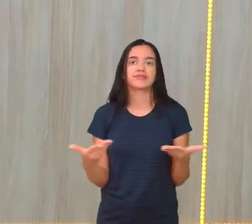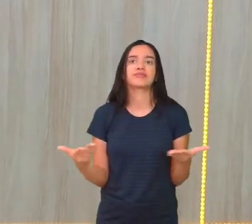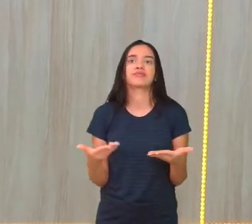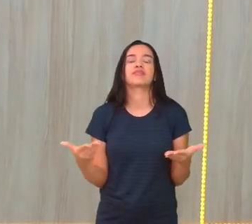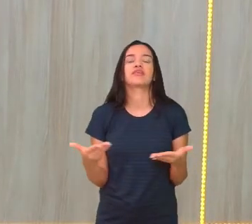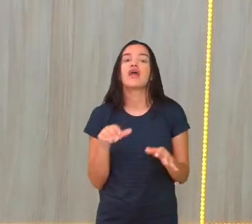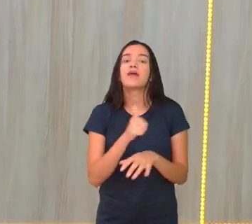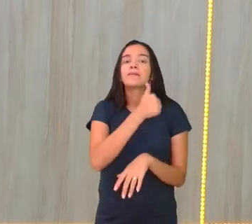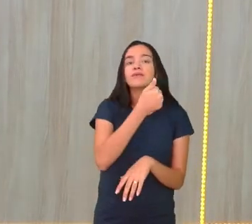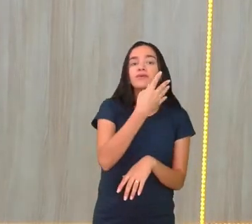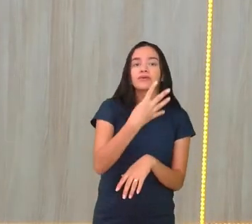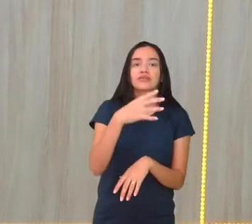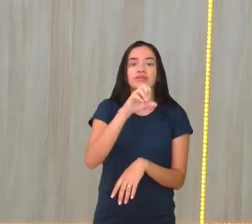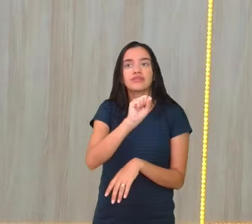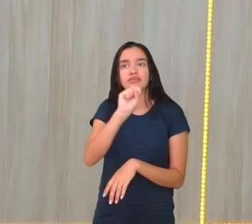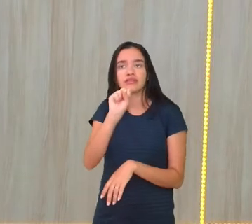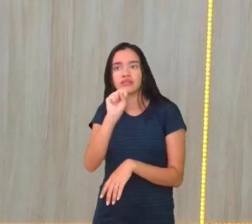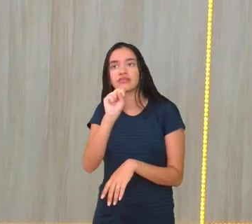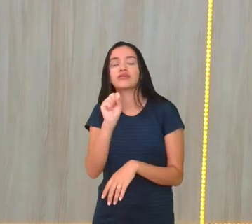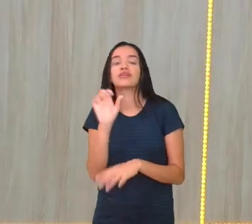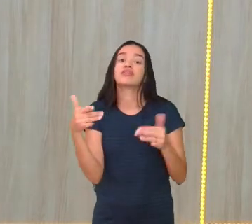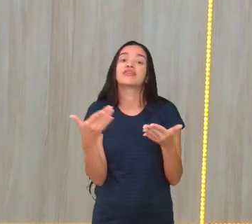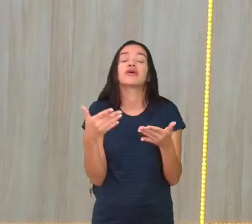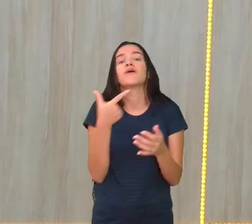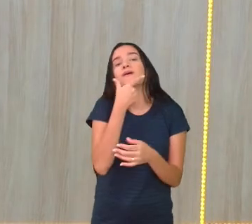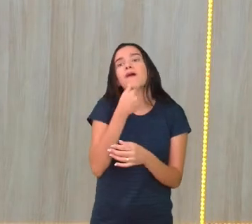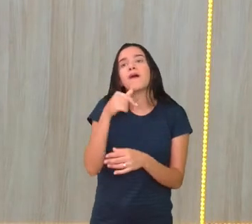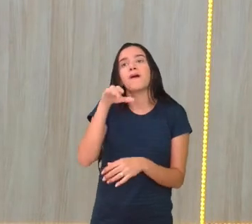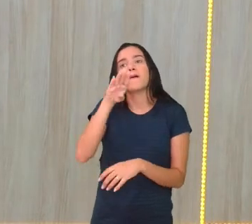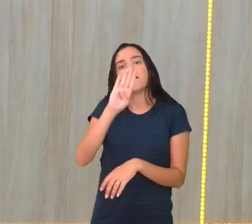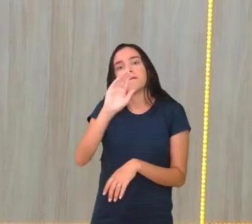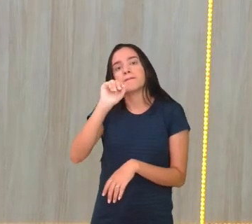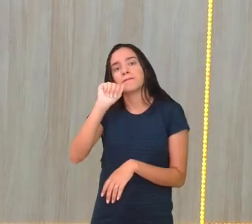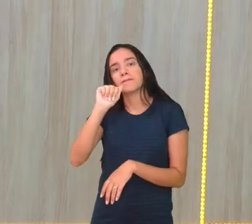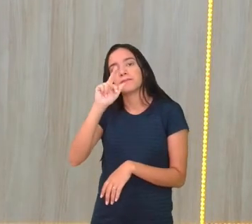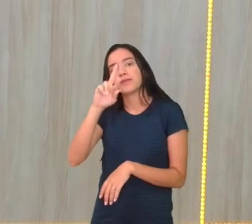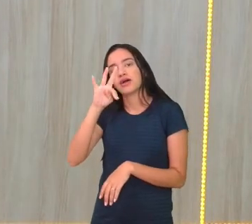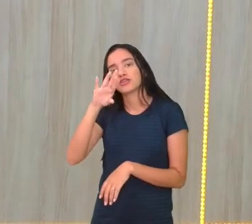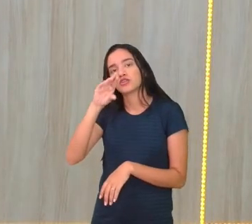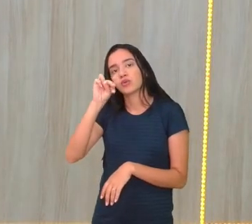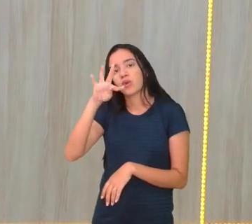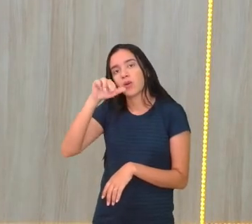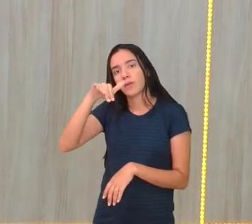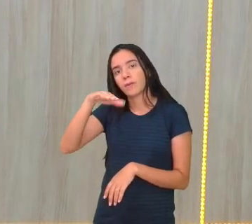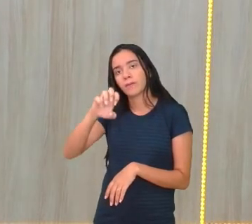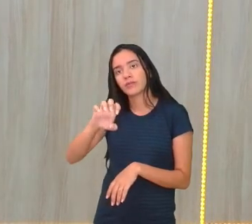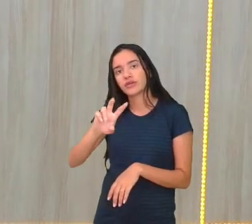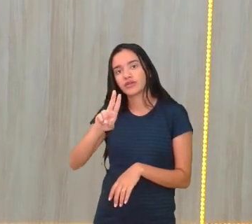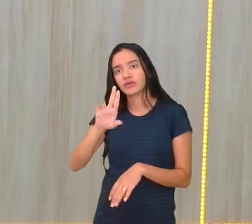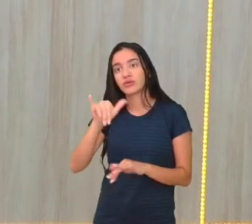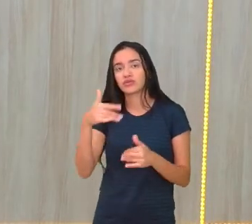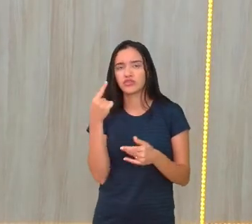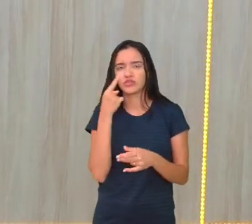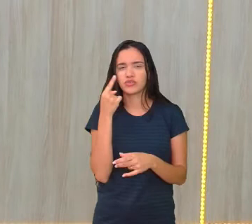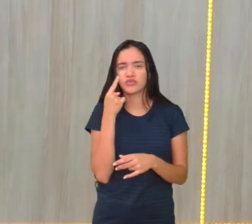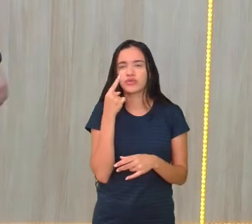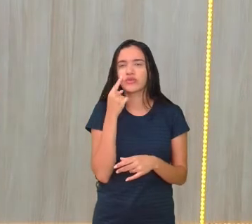Em 1488, Bartolomeu Dias, ele dobrou ali o Cabo da Boa Esperança. Deixa eu